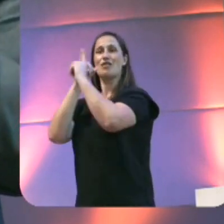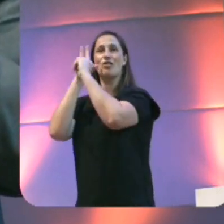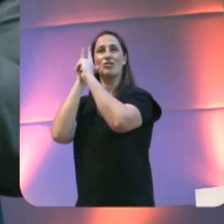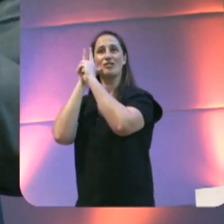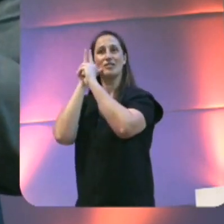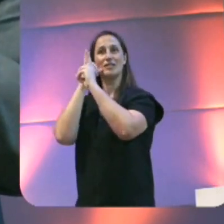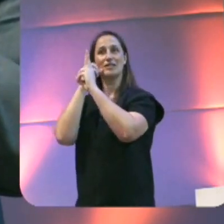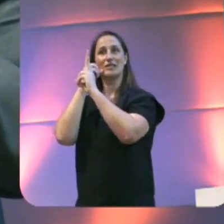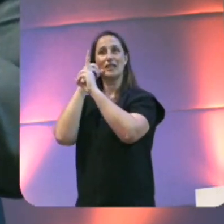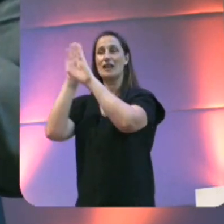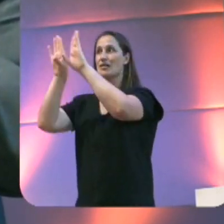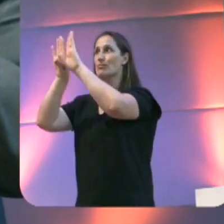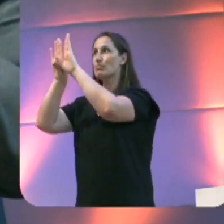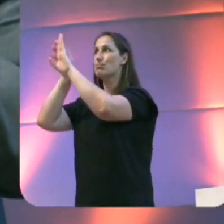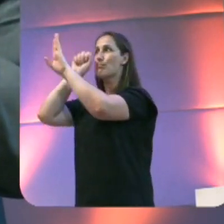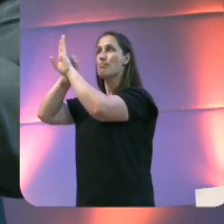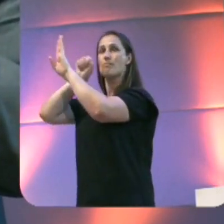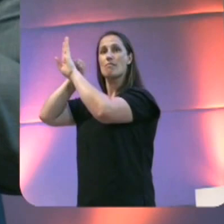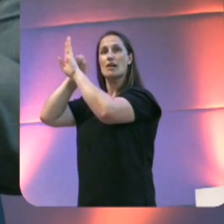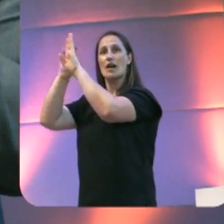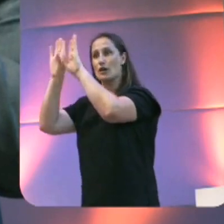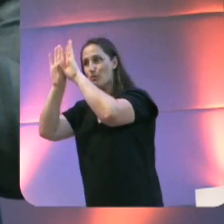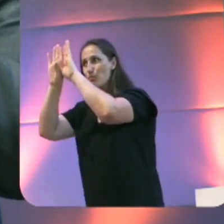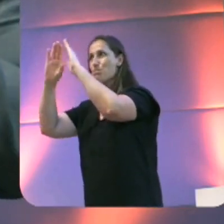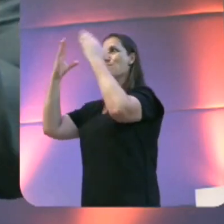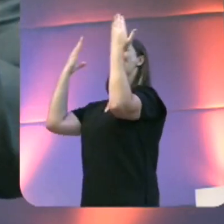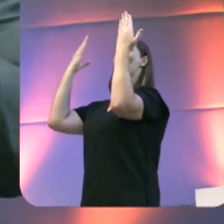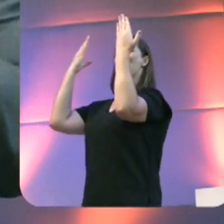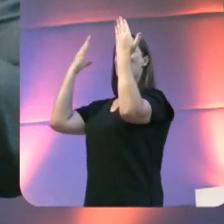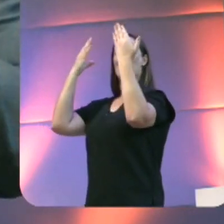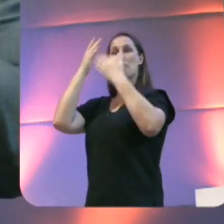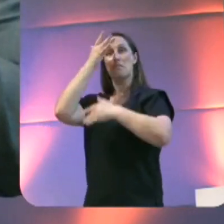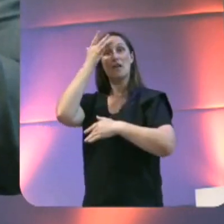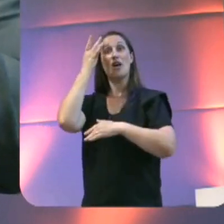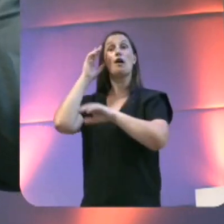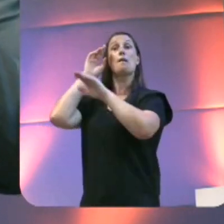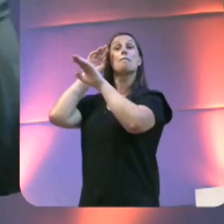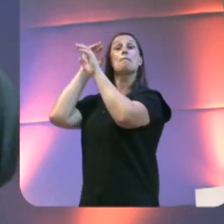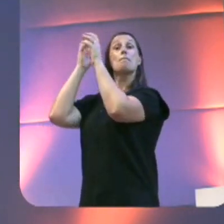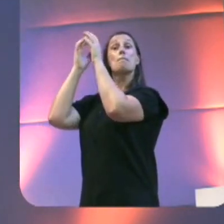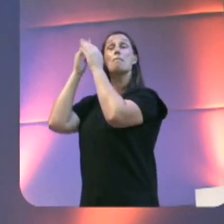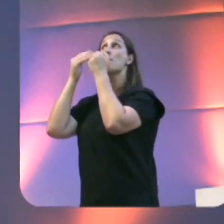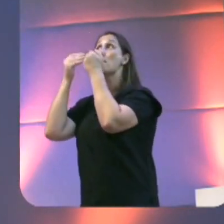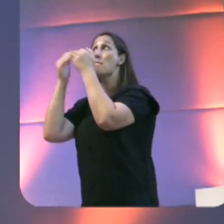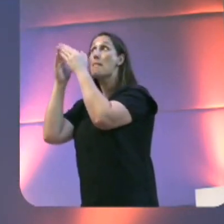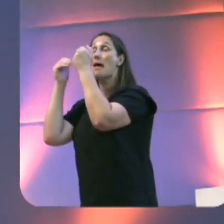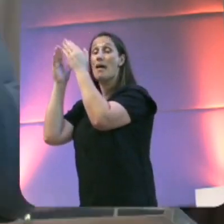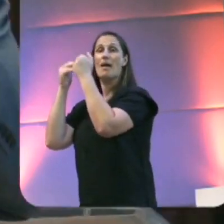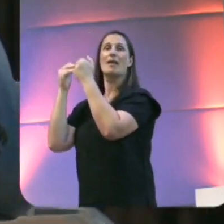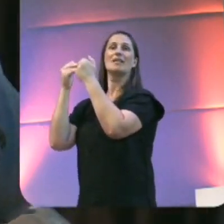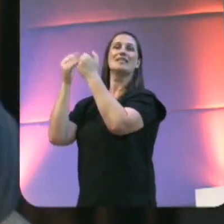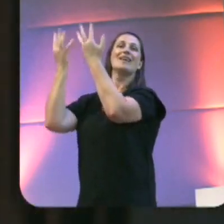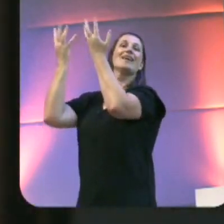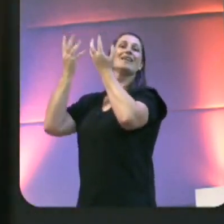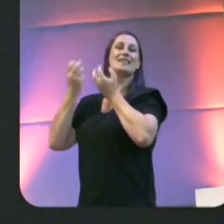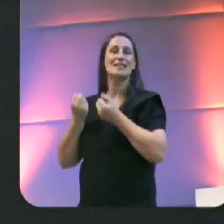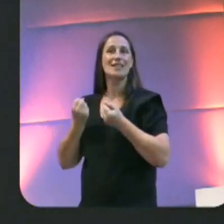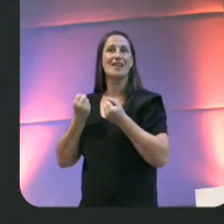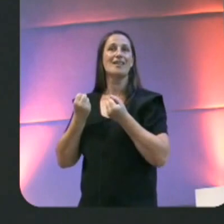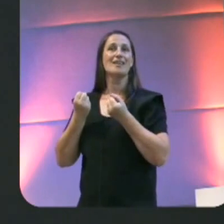Quem bate, a porta se abre. Quem pede, recebe.